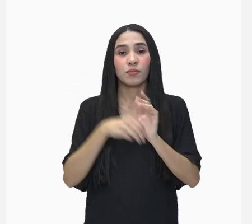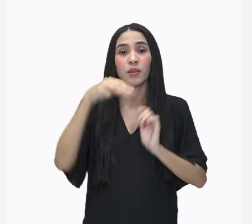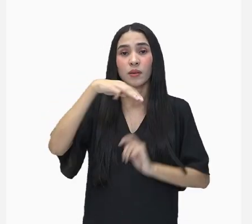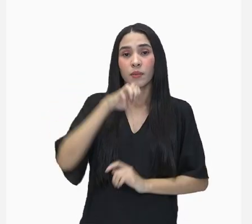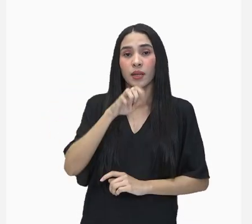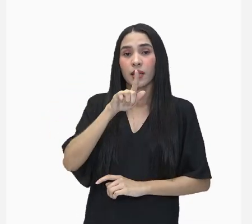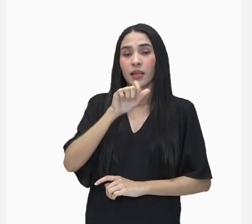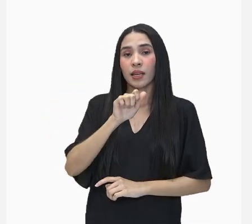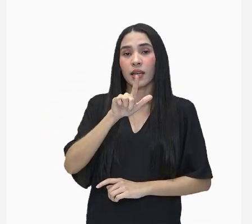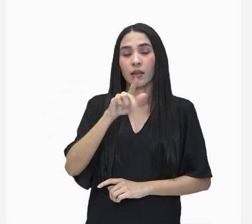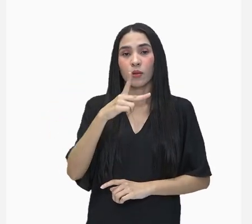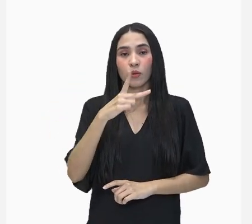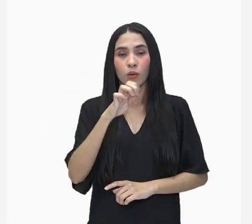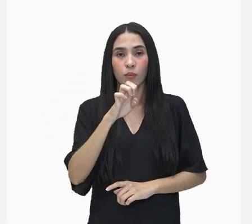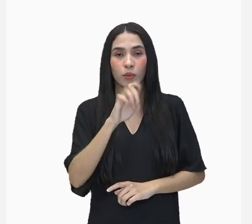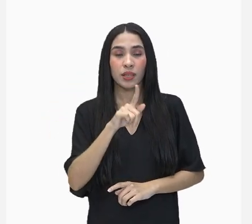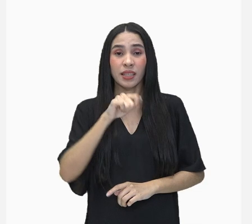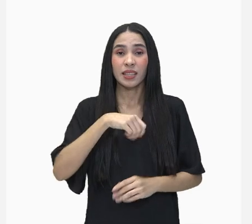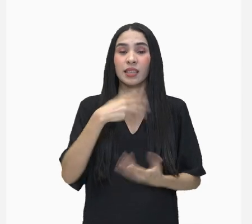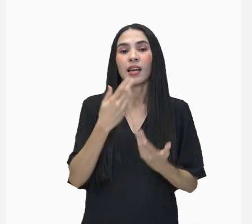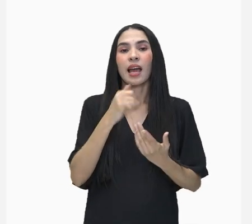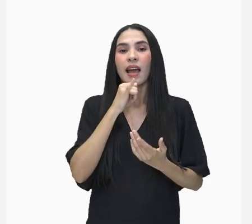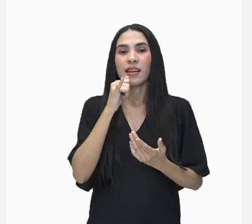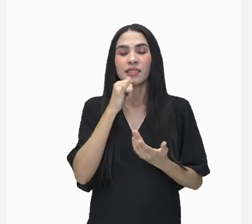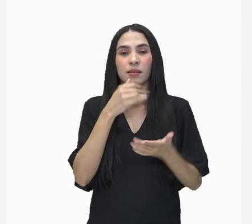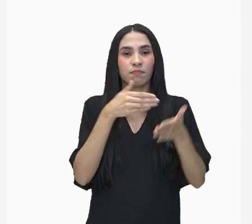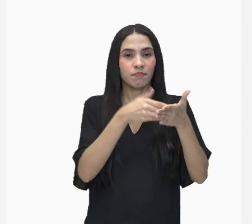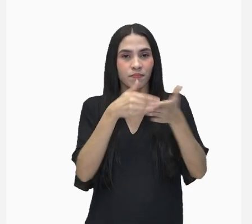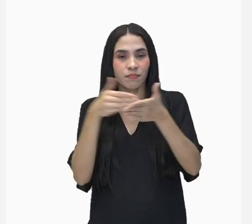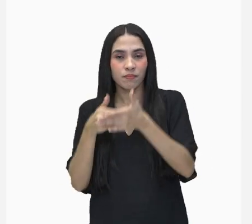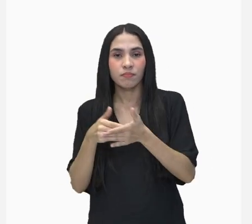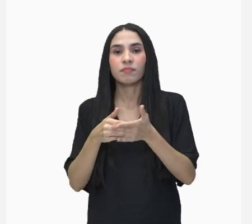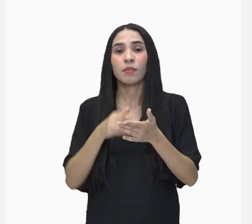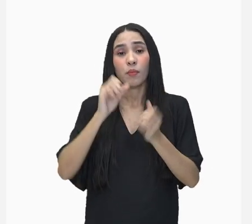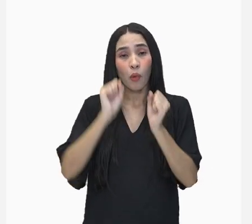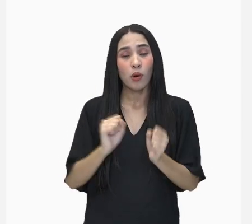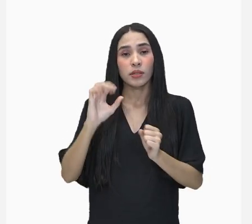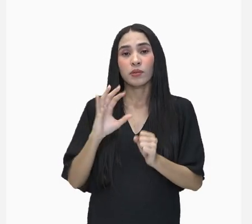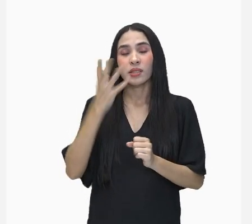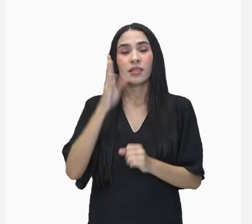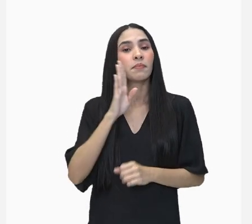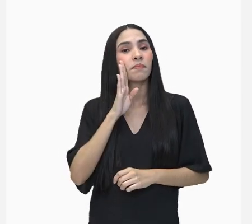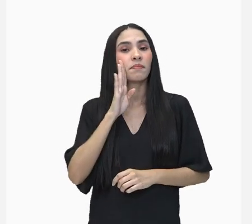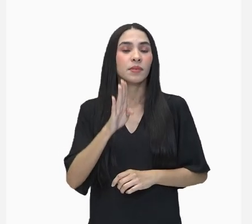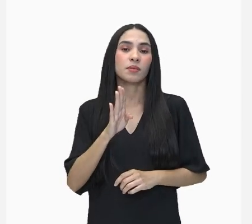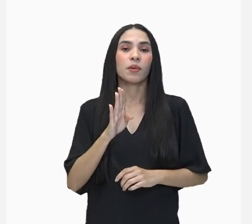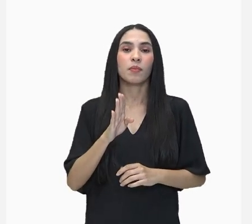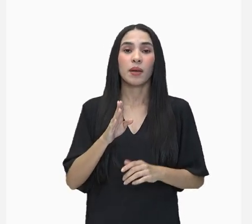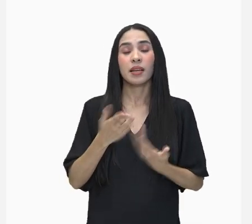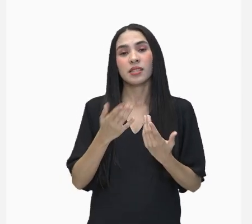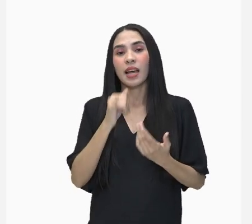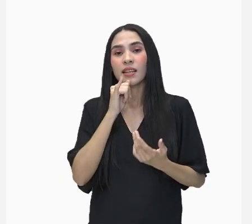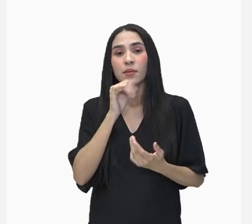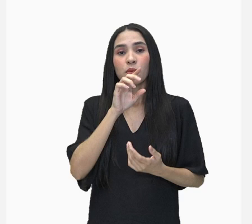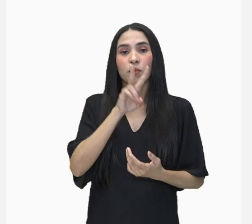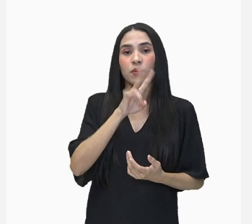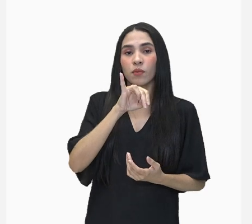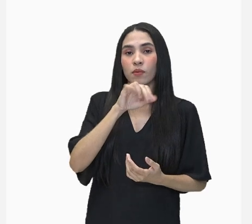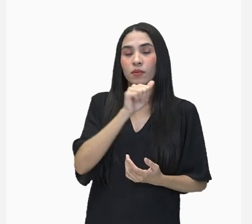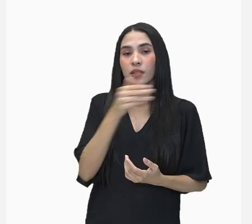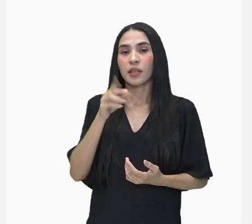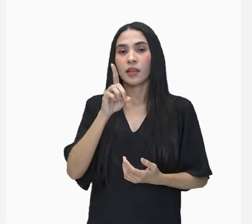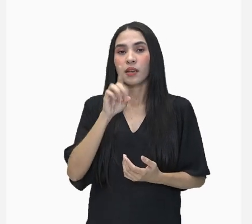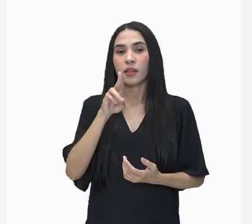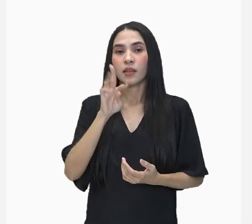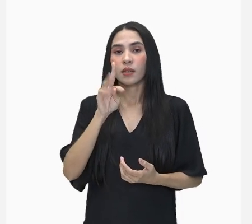megalópole, que é os problemas de circulação e de congestionamento que são frequentes. principalmente na Via Dutra aí, como